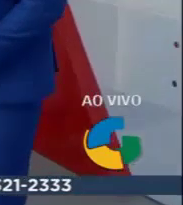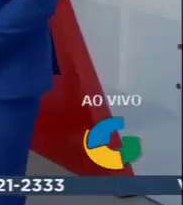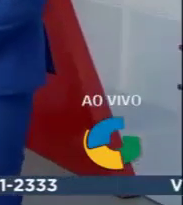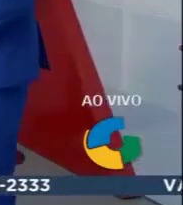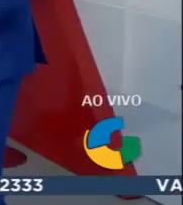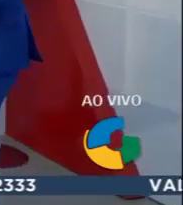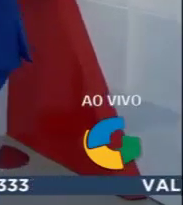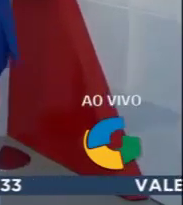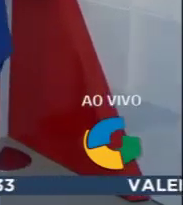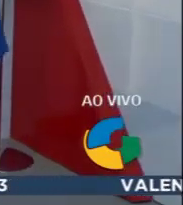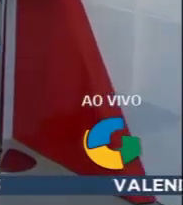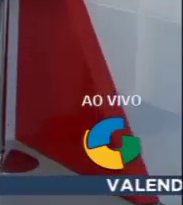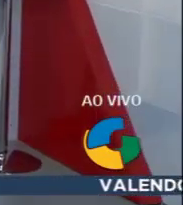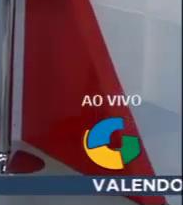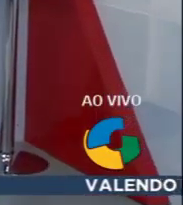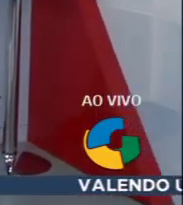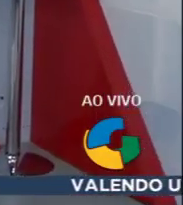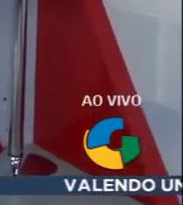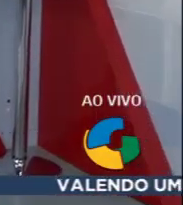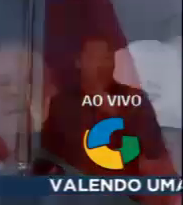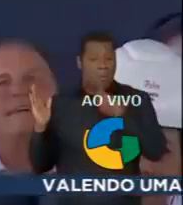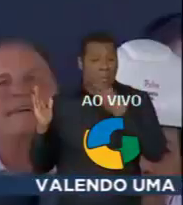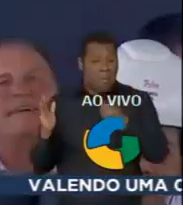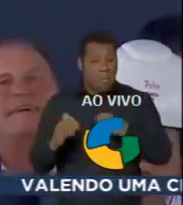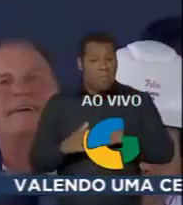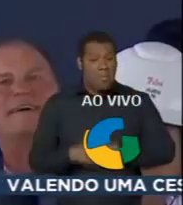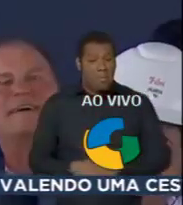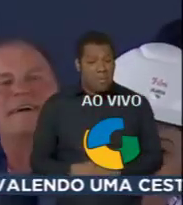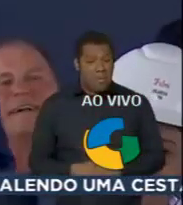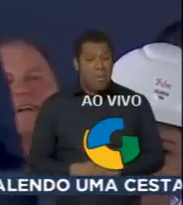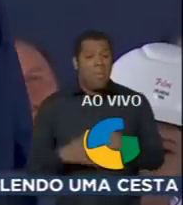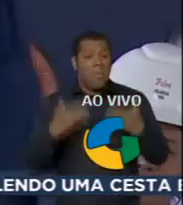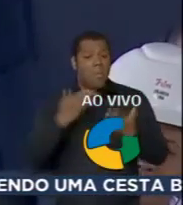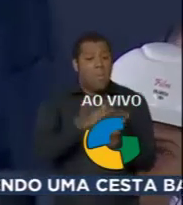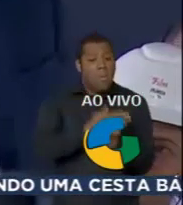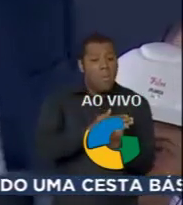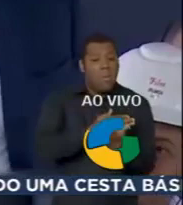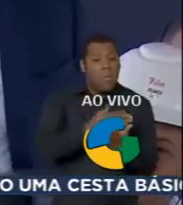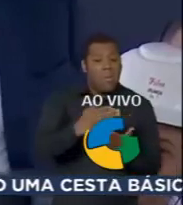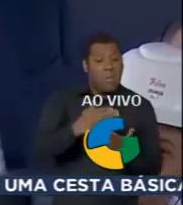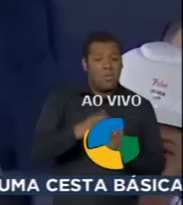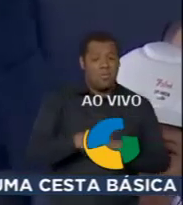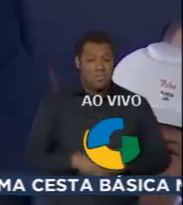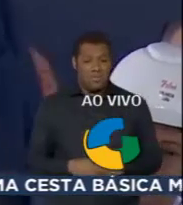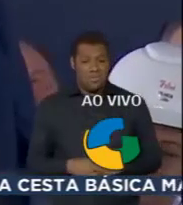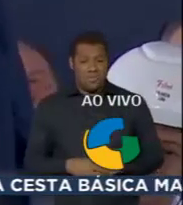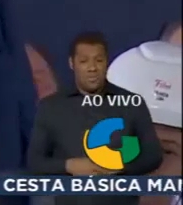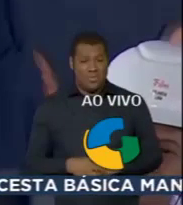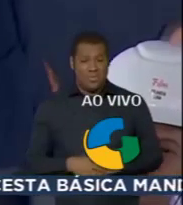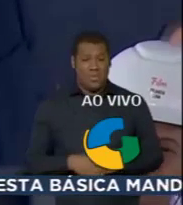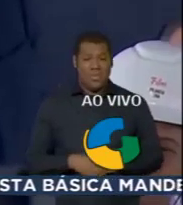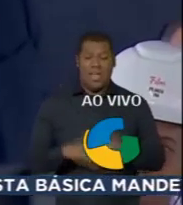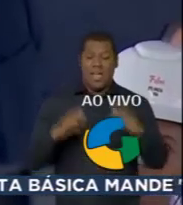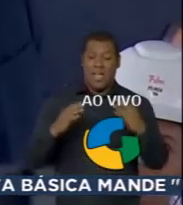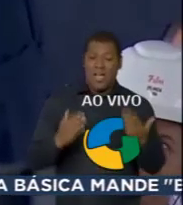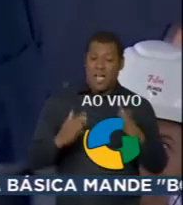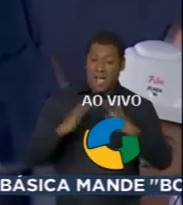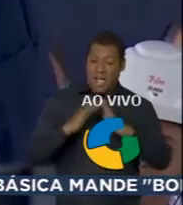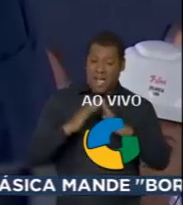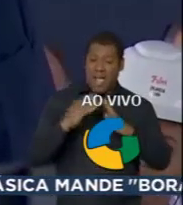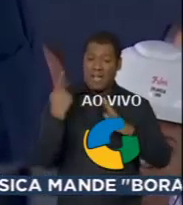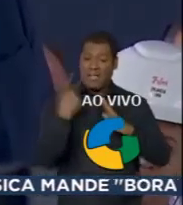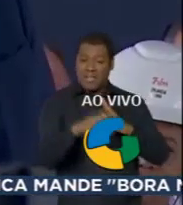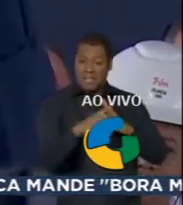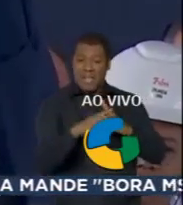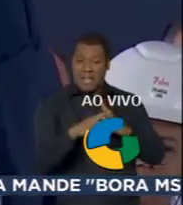Olha lá, o presidente Lula, né? Presidente Lula, ao lado também do governador Eduardo Riedel,